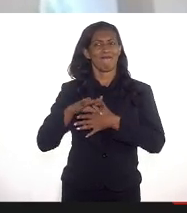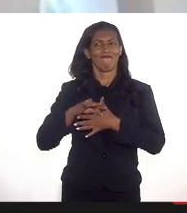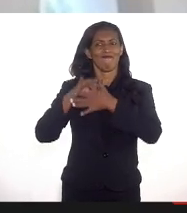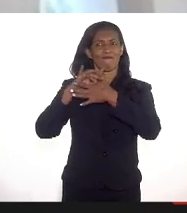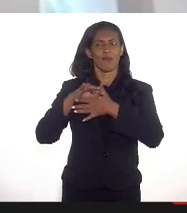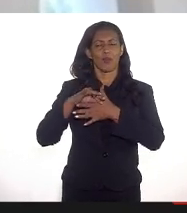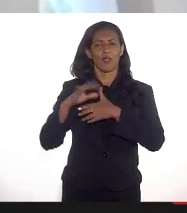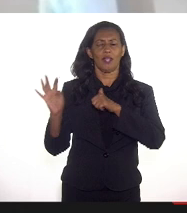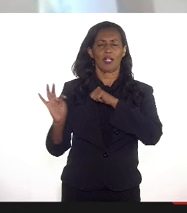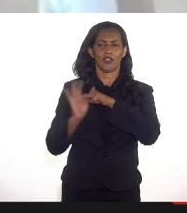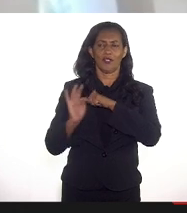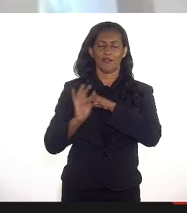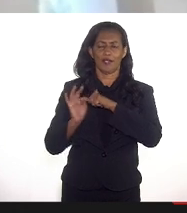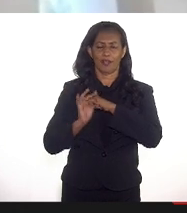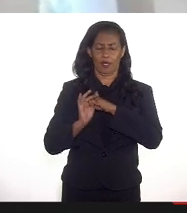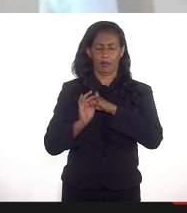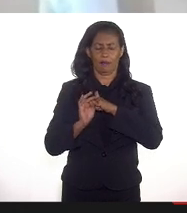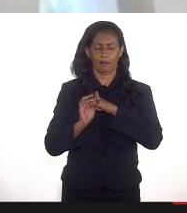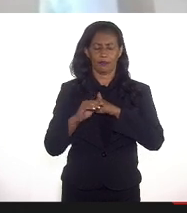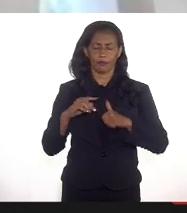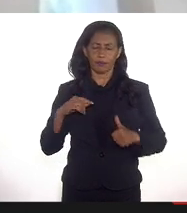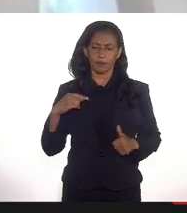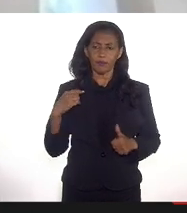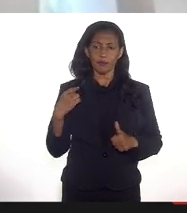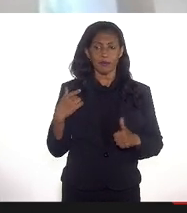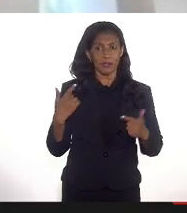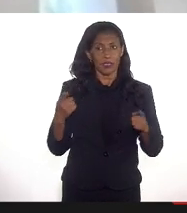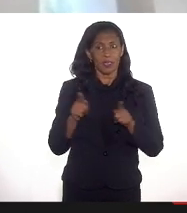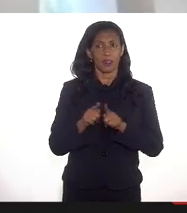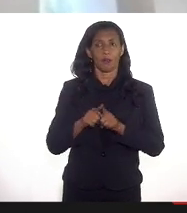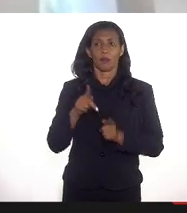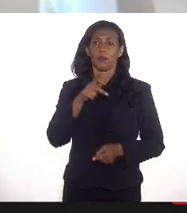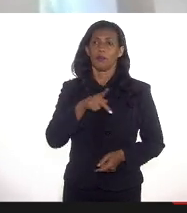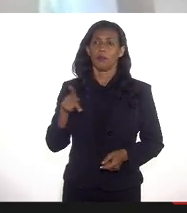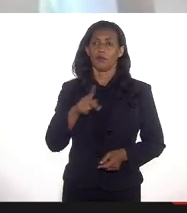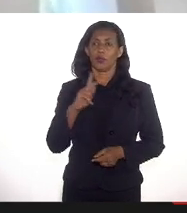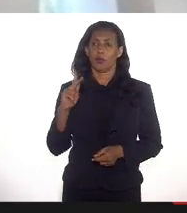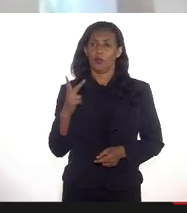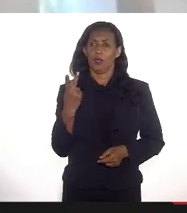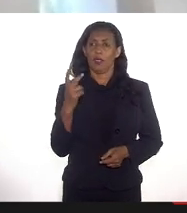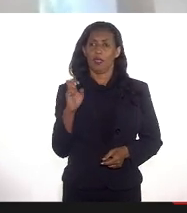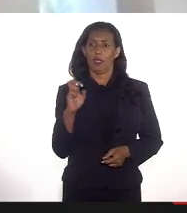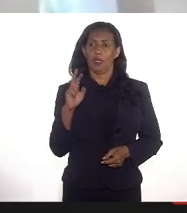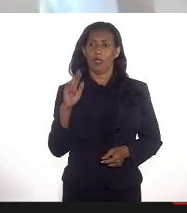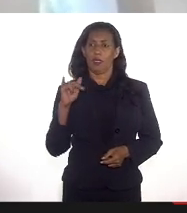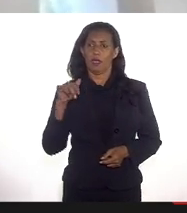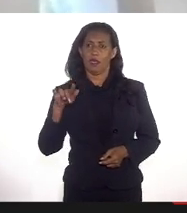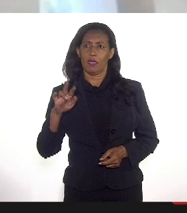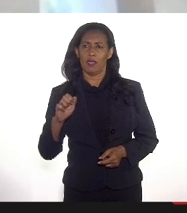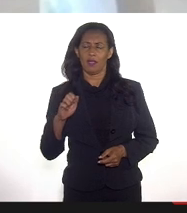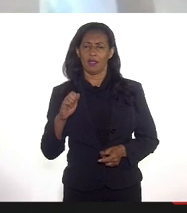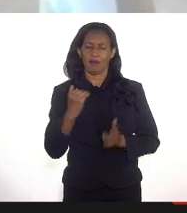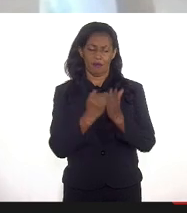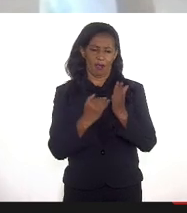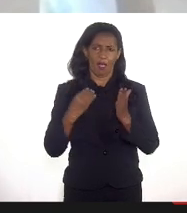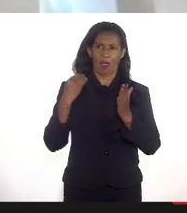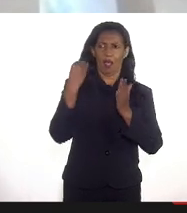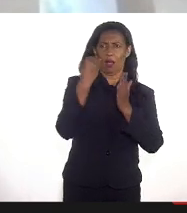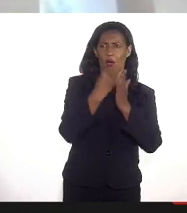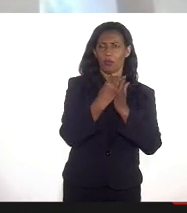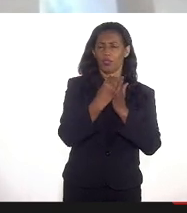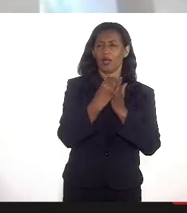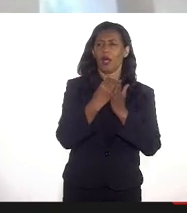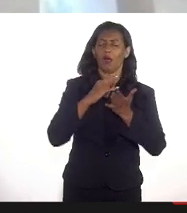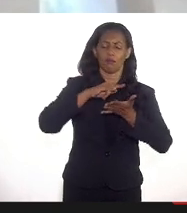Tá? A gente, inclusive, o professor Henrique está em estudo para alterar a normativa interna da FAETEC para